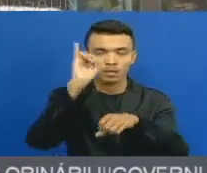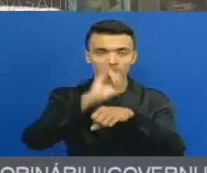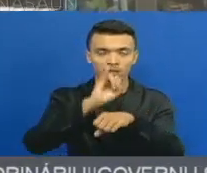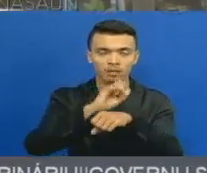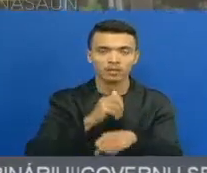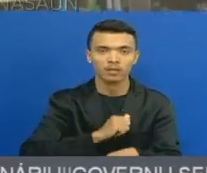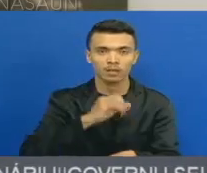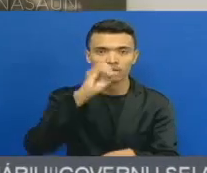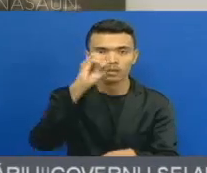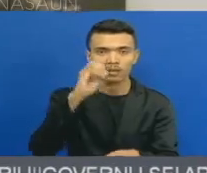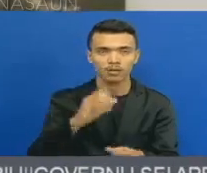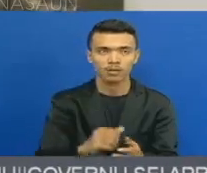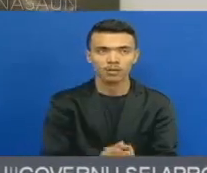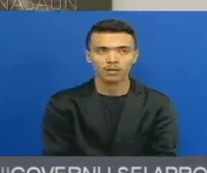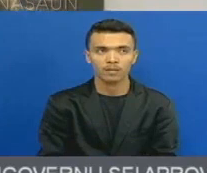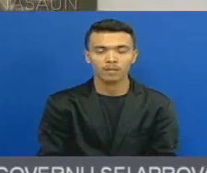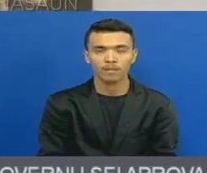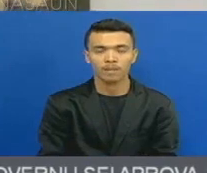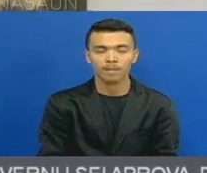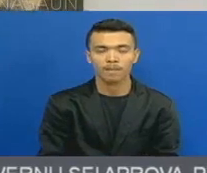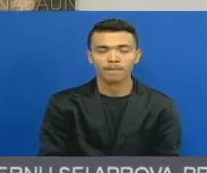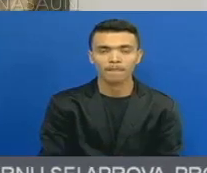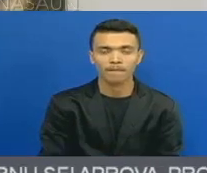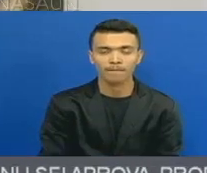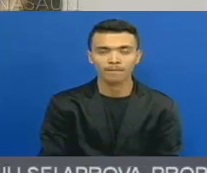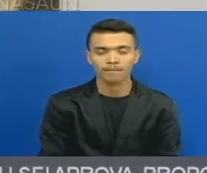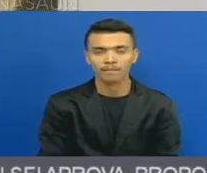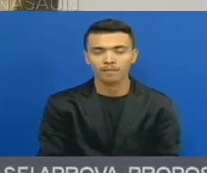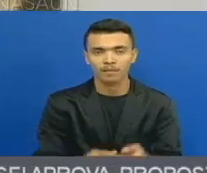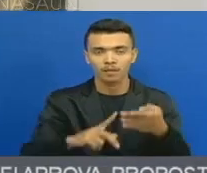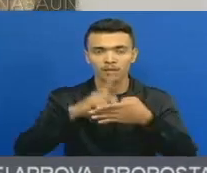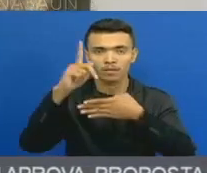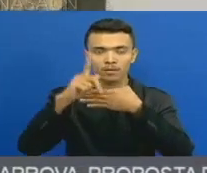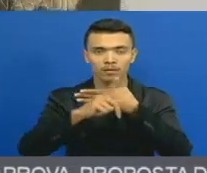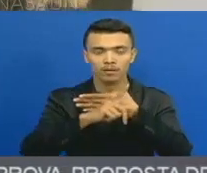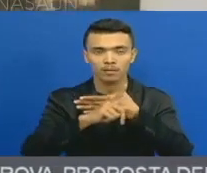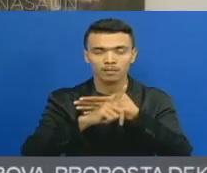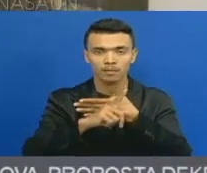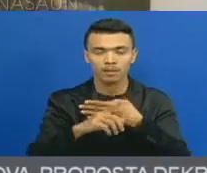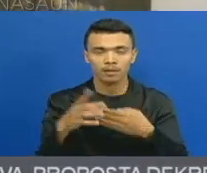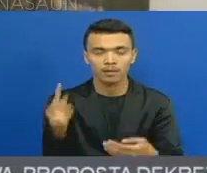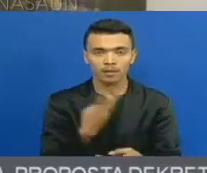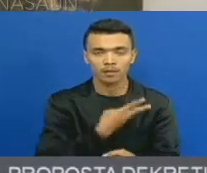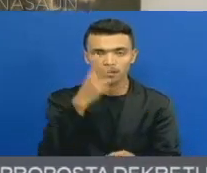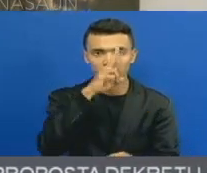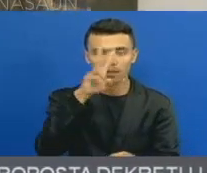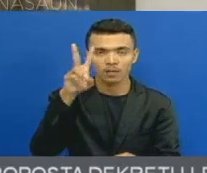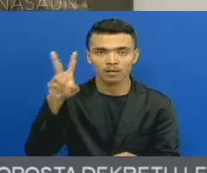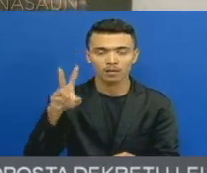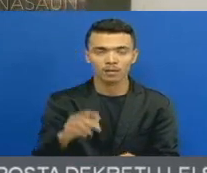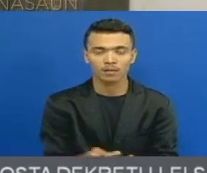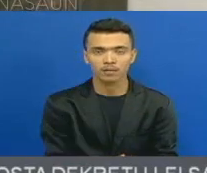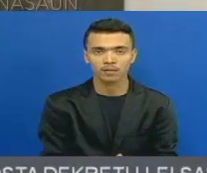Ainaro Ninin. Dia tamsa. Oi hira lai o programa me. Ita re lai o monumento